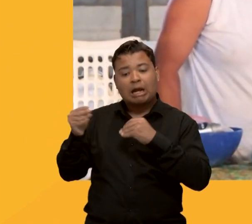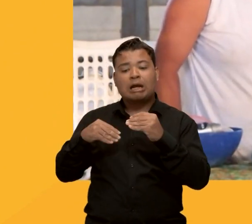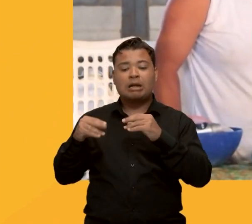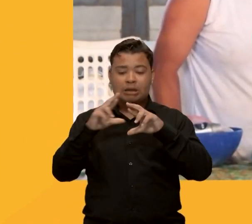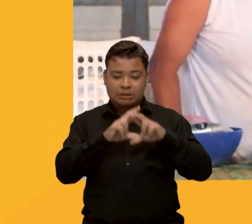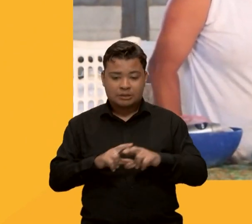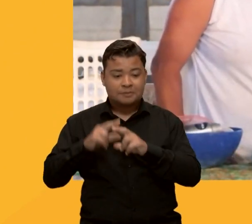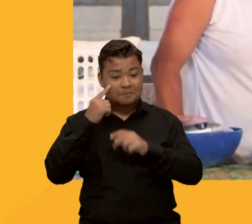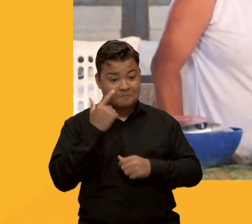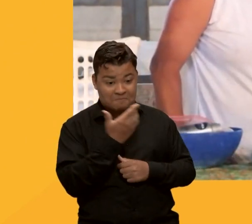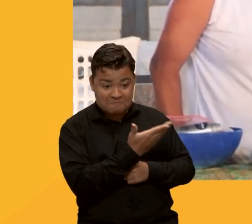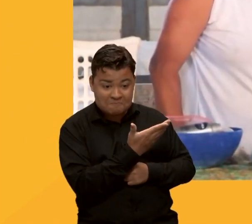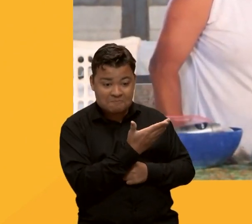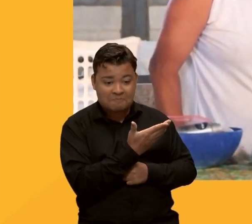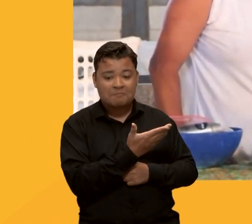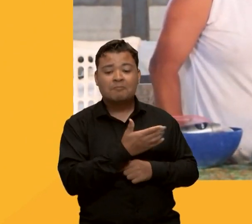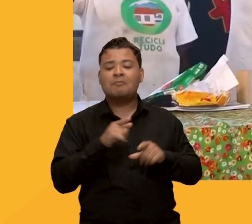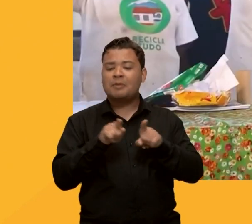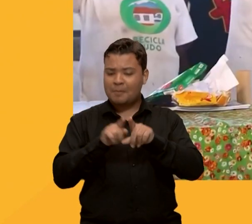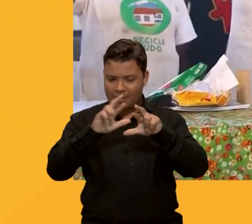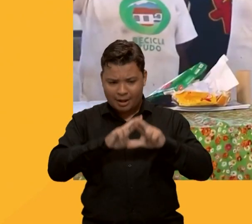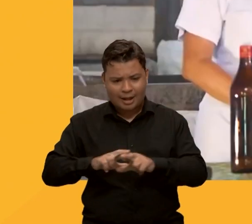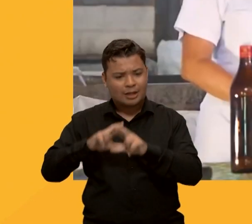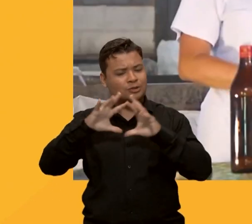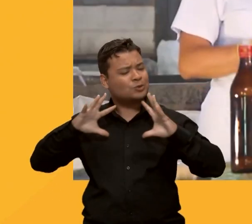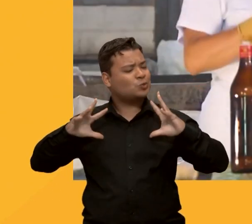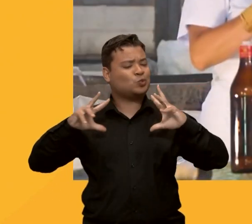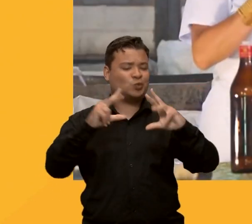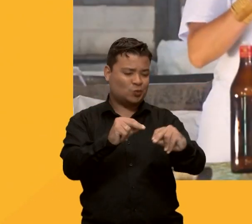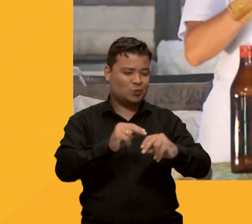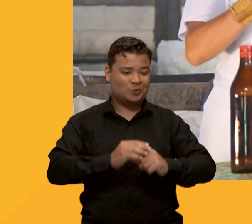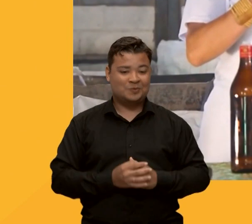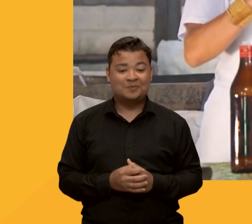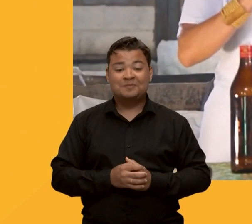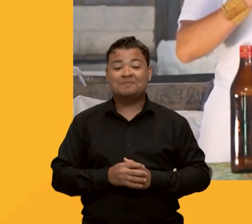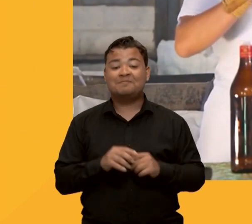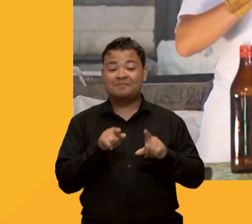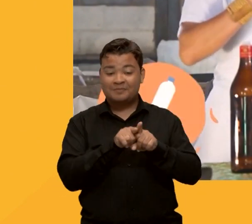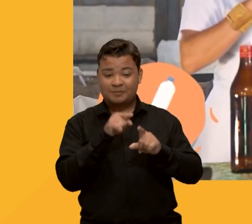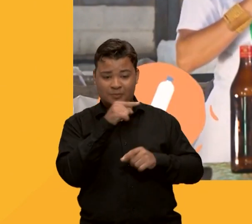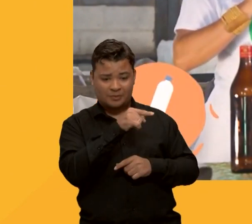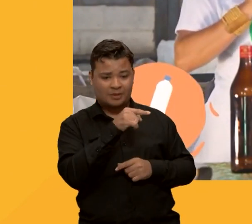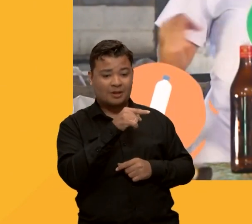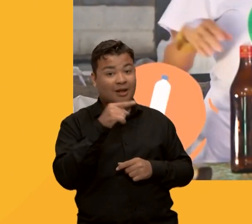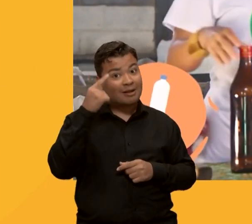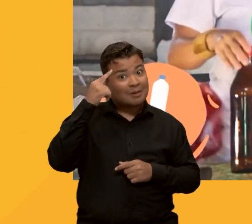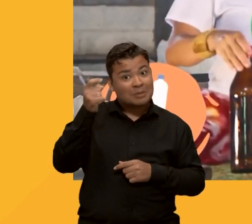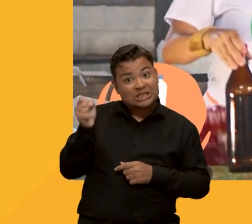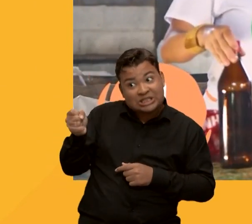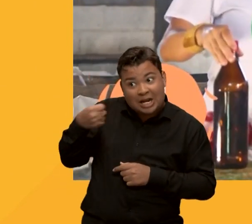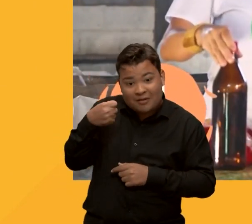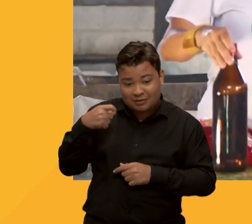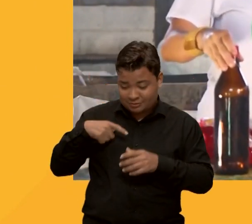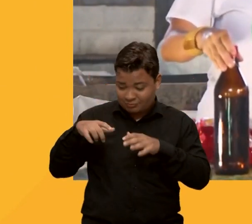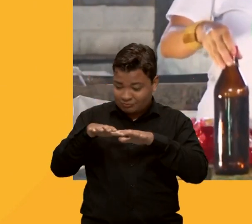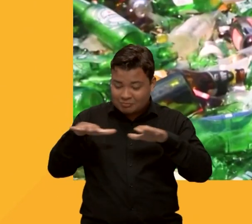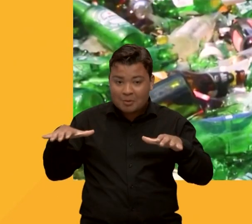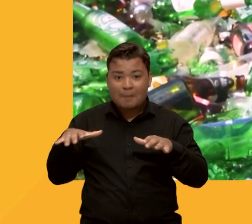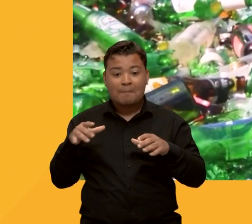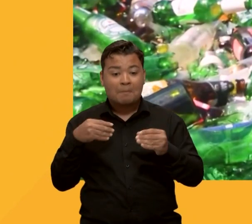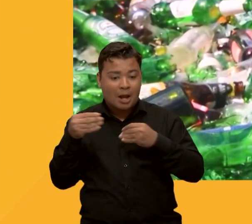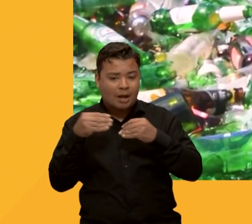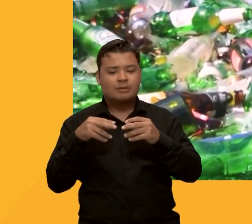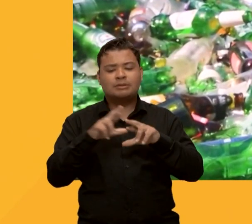o maciante, nós pode mandar que nós recicla. Não se esqueça de colocar a embalagem da cerveja. Tem esses litros, também